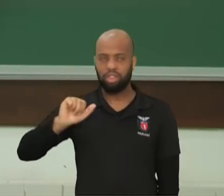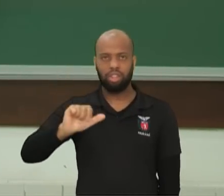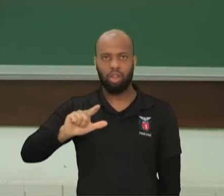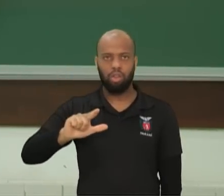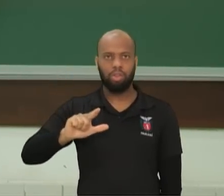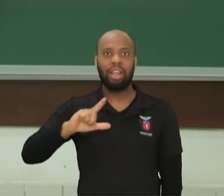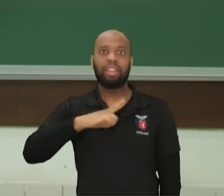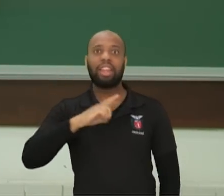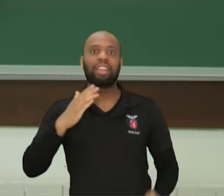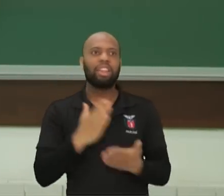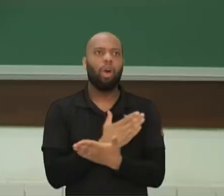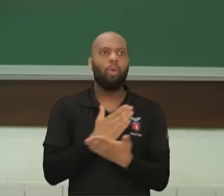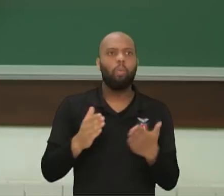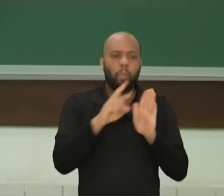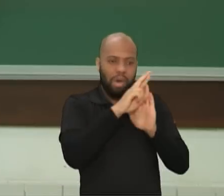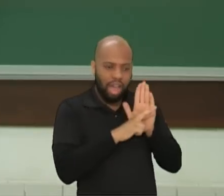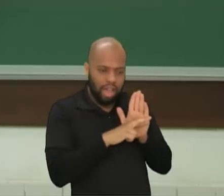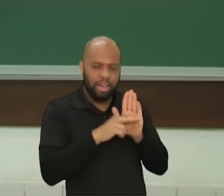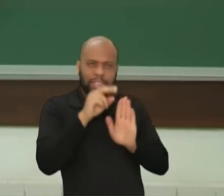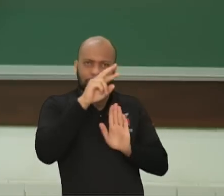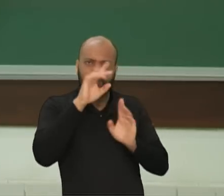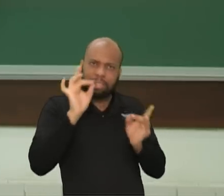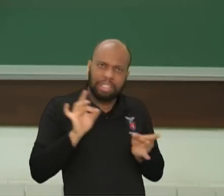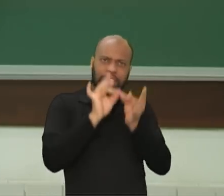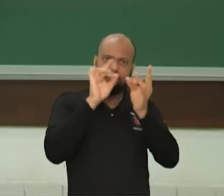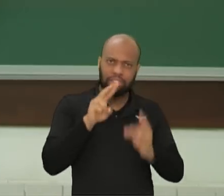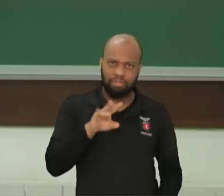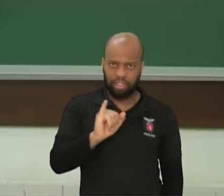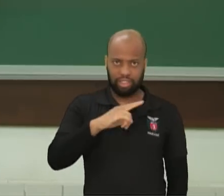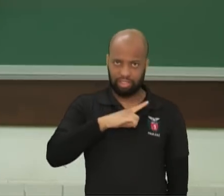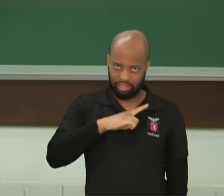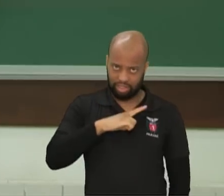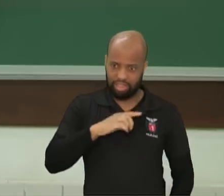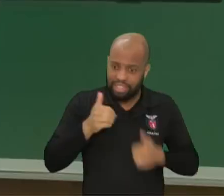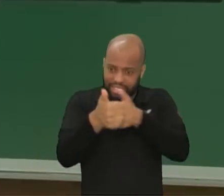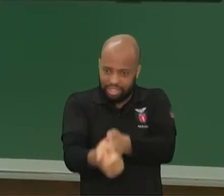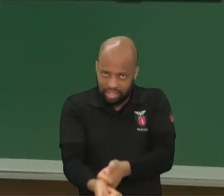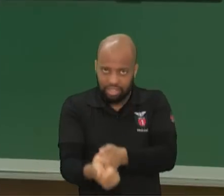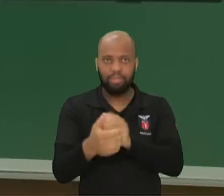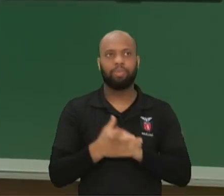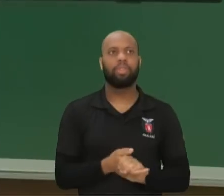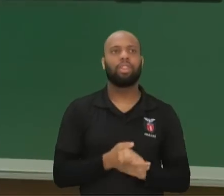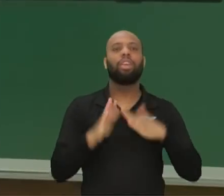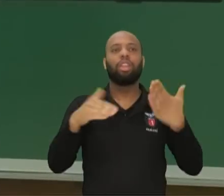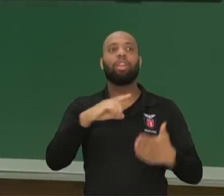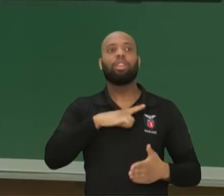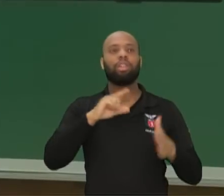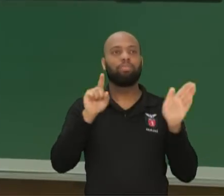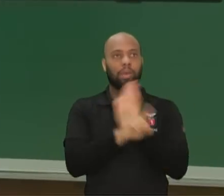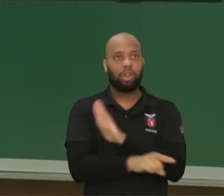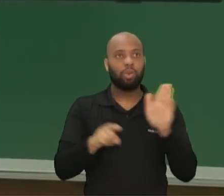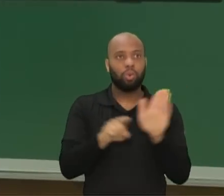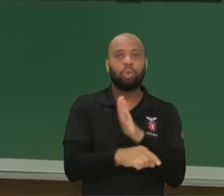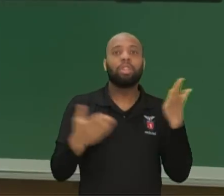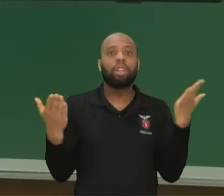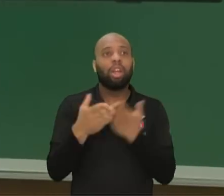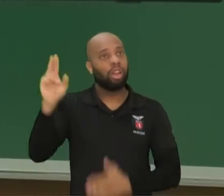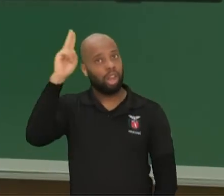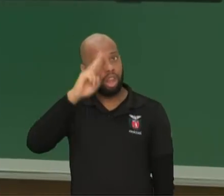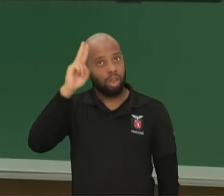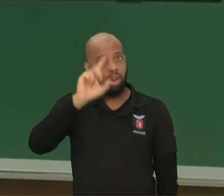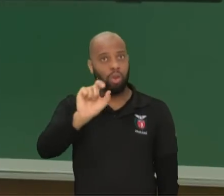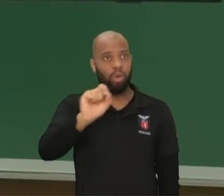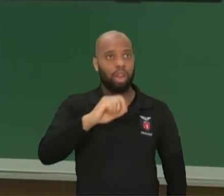condição, né? É bem isso mesmo. Então, aqui a professora trouxe um quiz para a gente